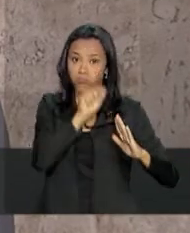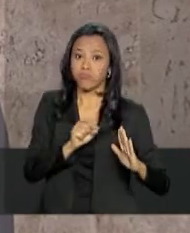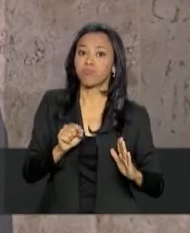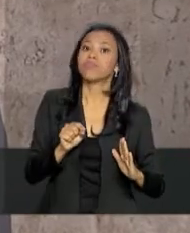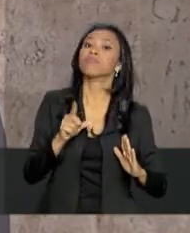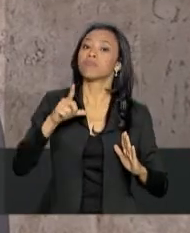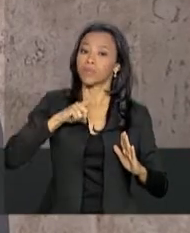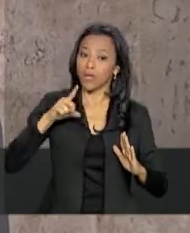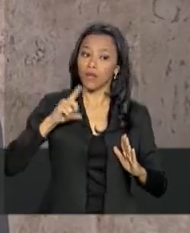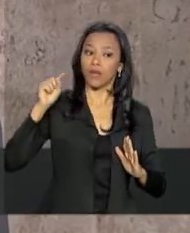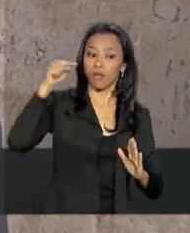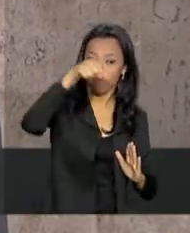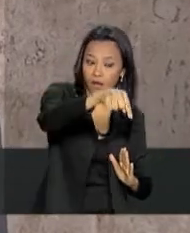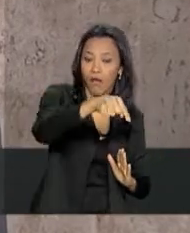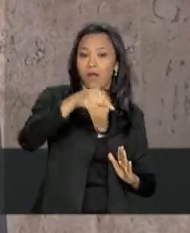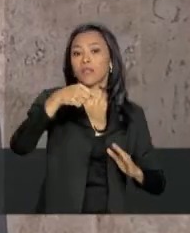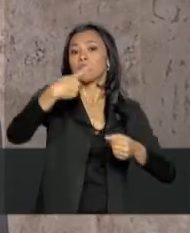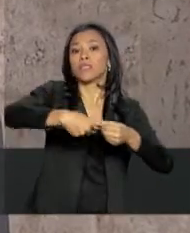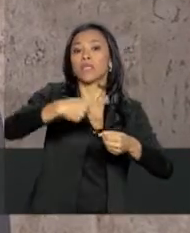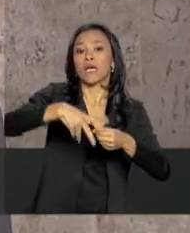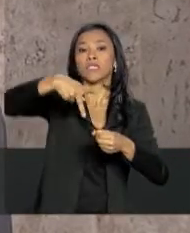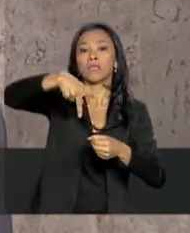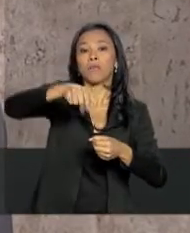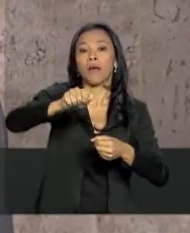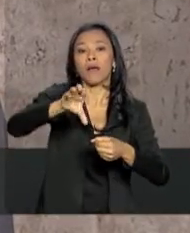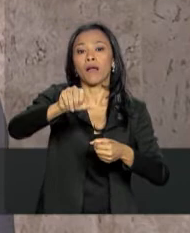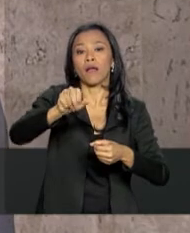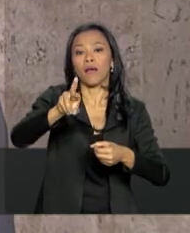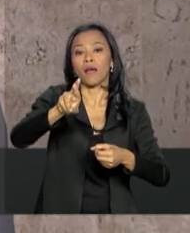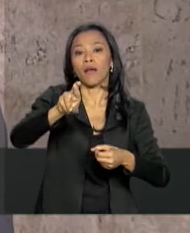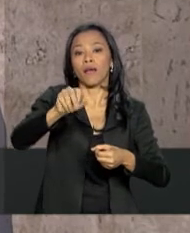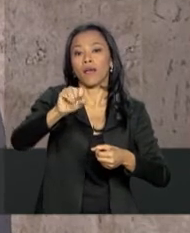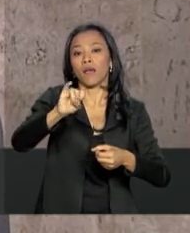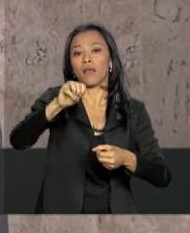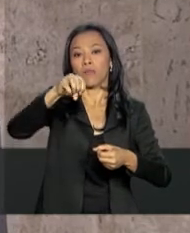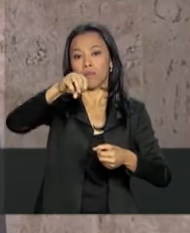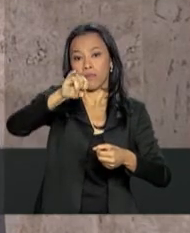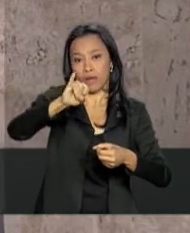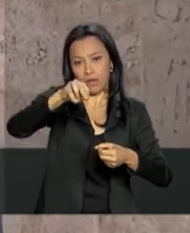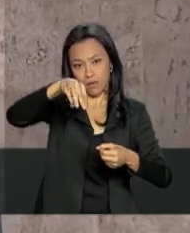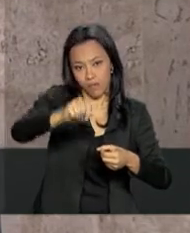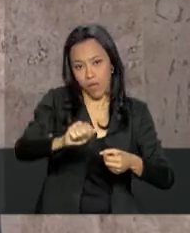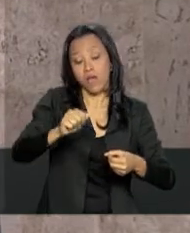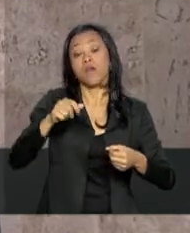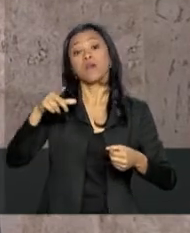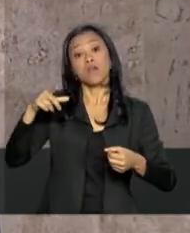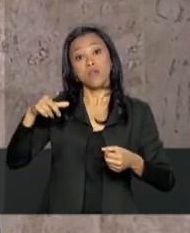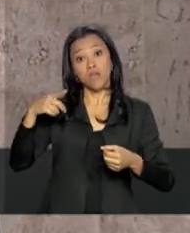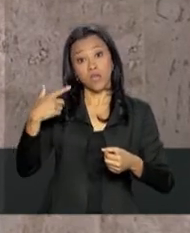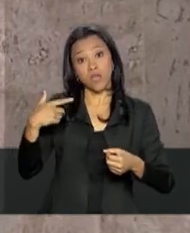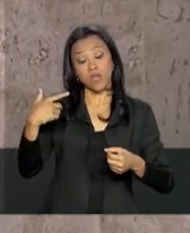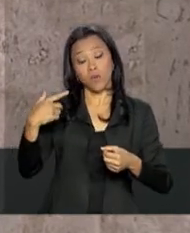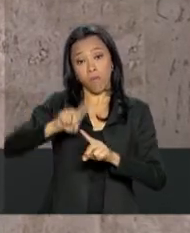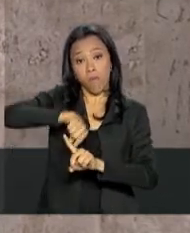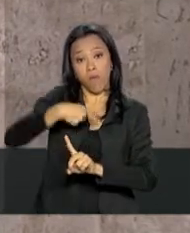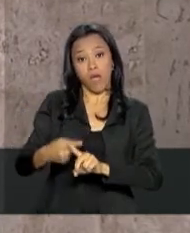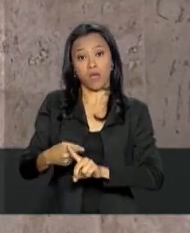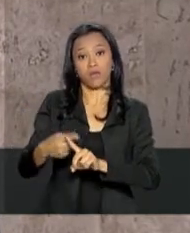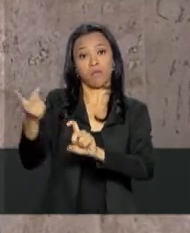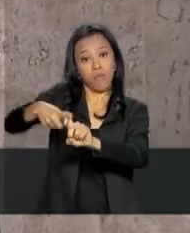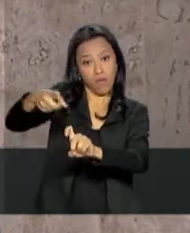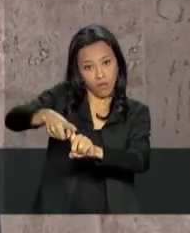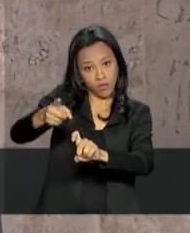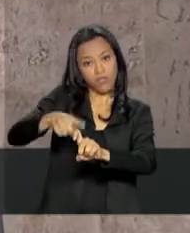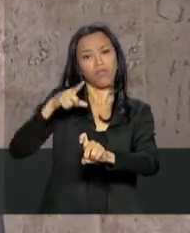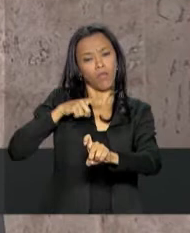hospital de campanha desdobrado em pacaraíma e o mais médicos têm em todo tem todo o território do estado em todo